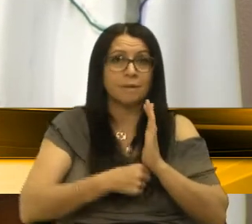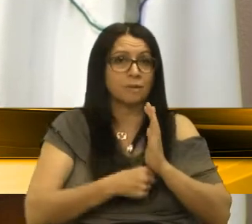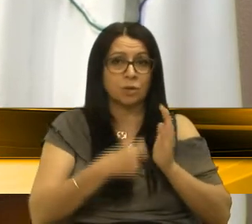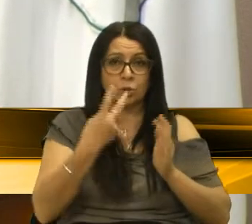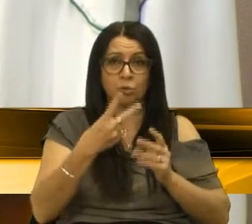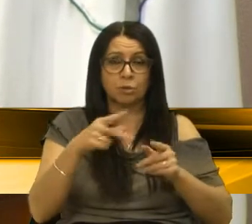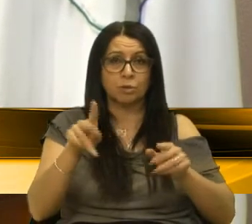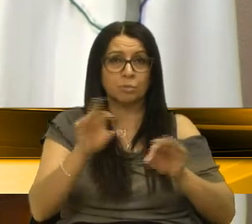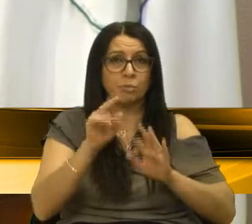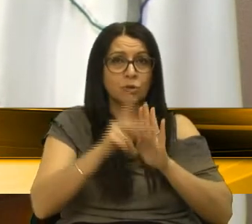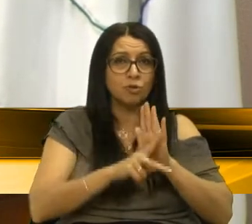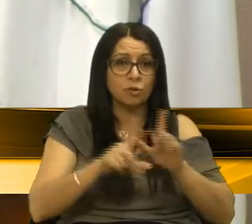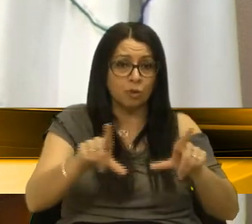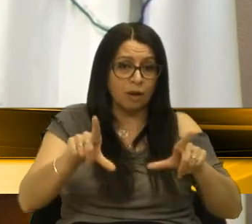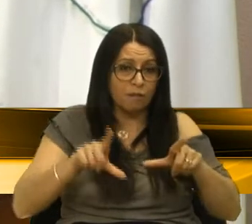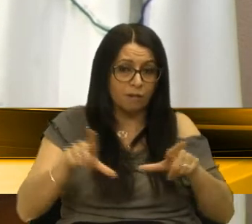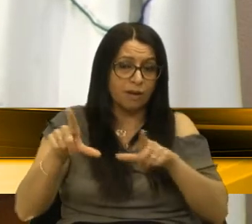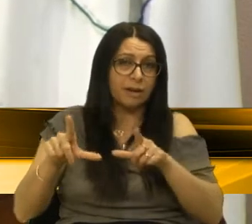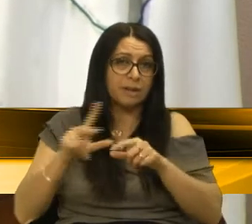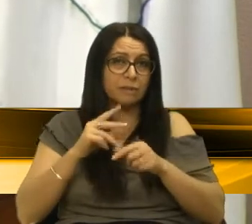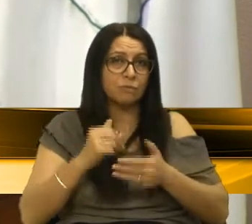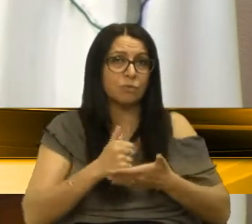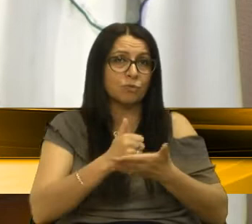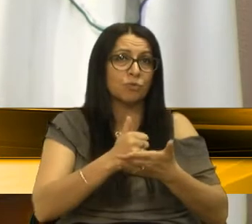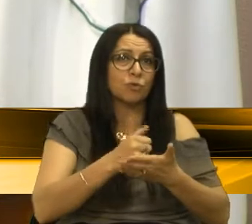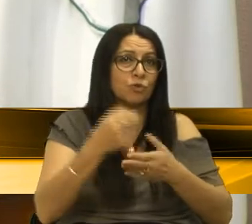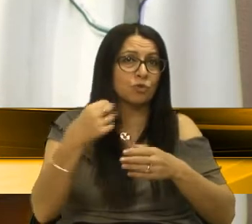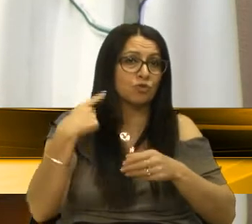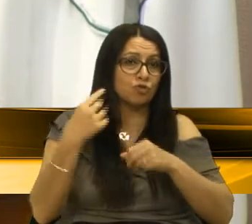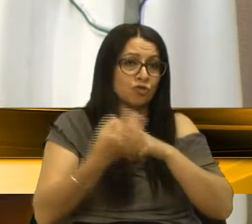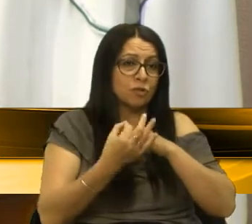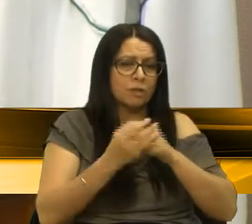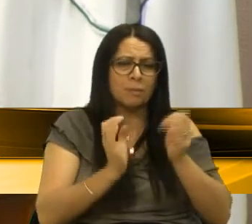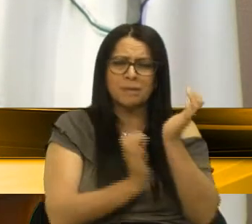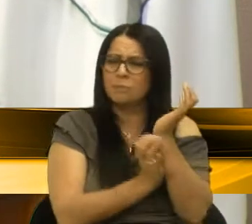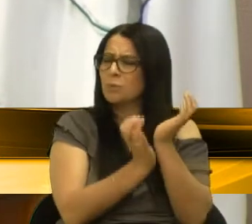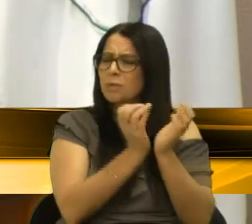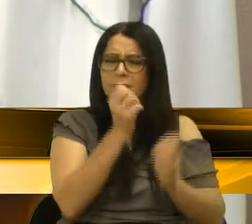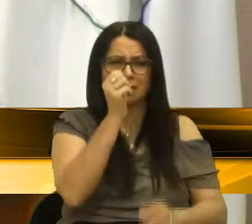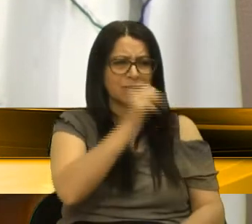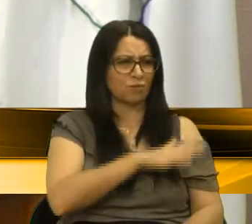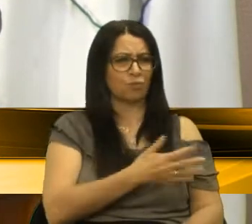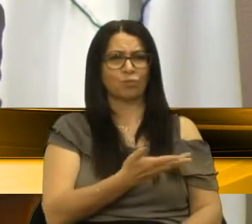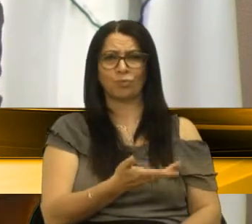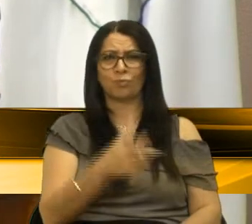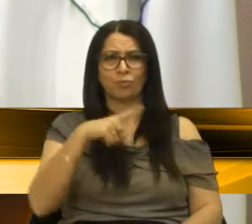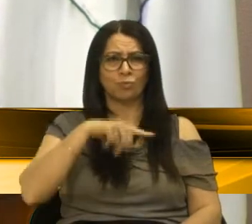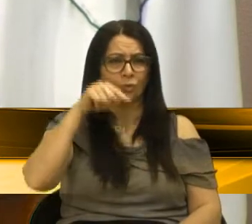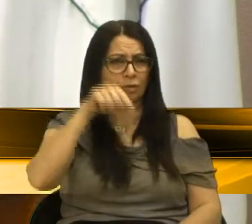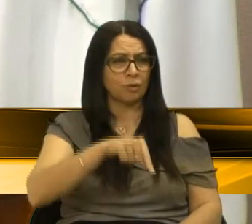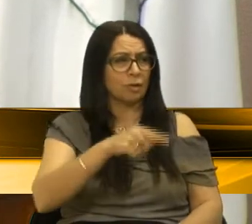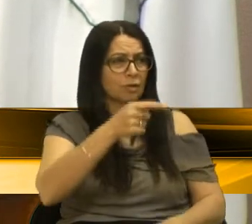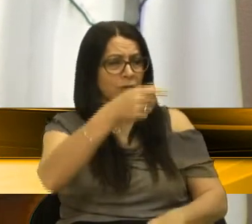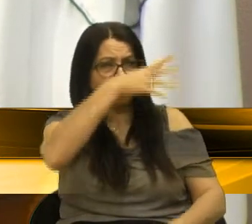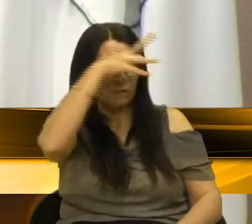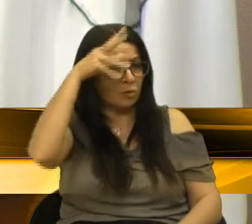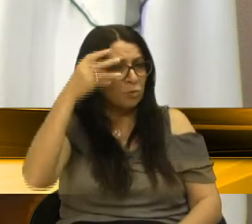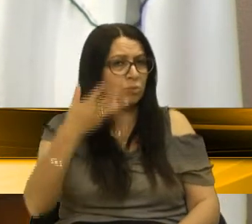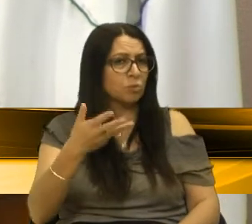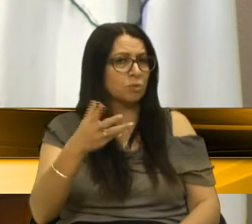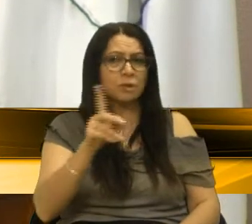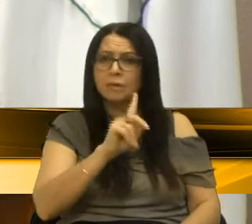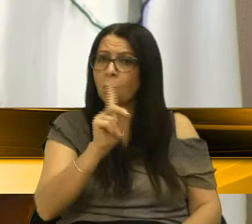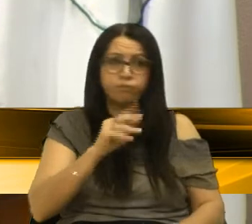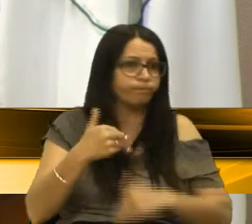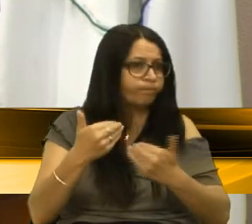alvará que nós tentamos oferecer ferramenta jurídica para essa burocracia exagerada que se instalou ali na administração e não anda,